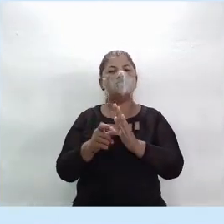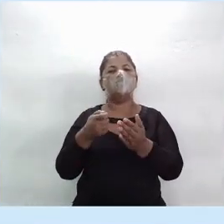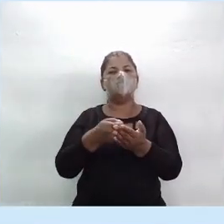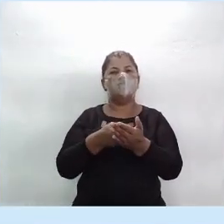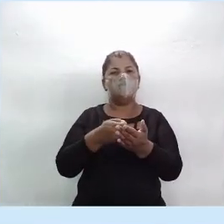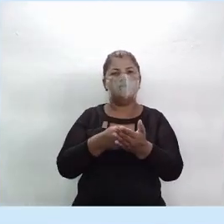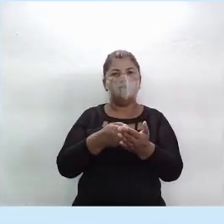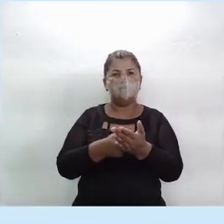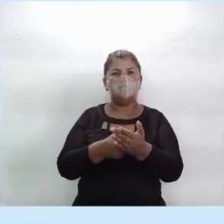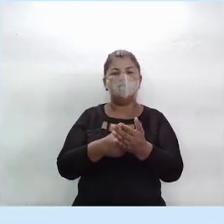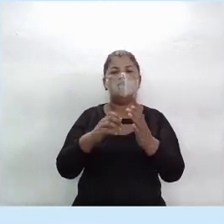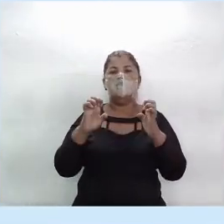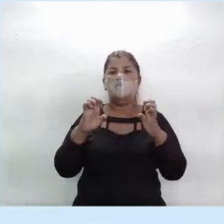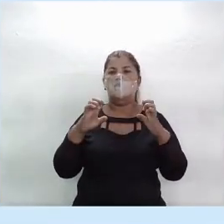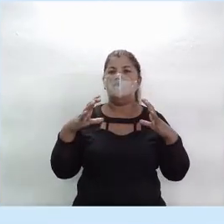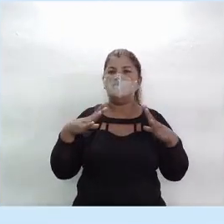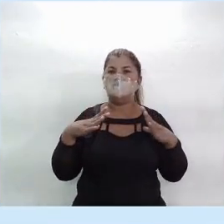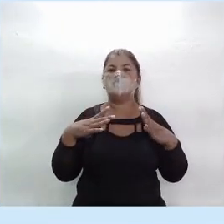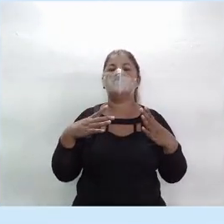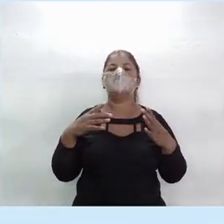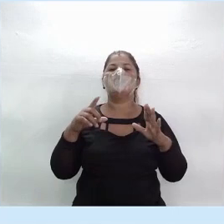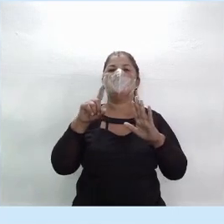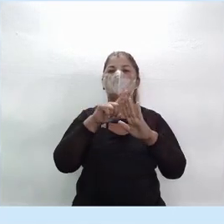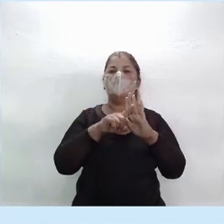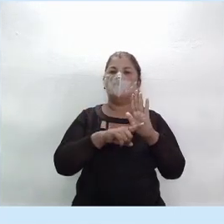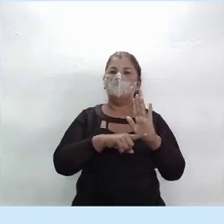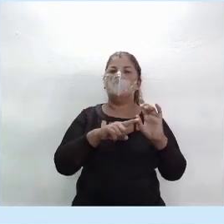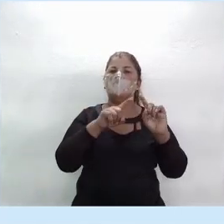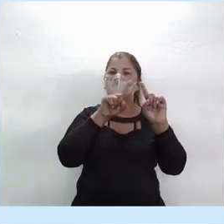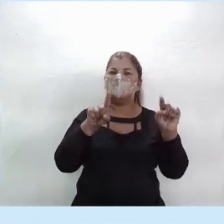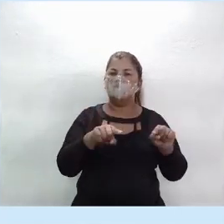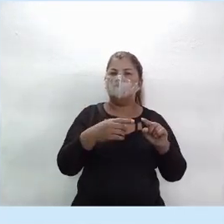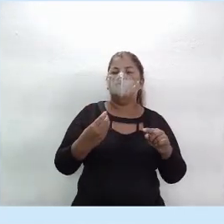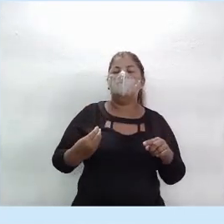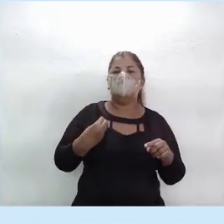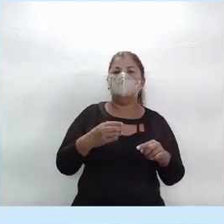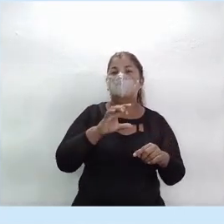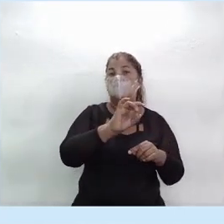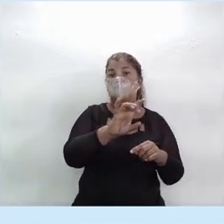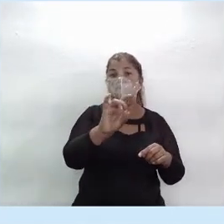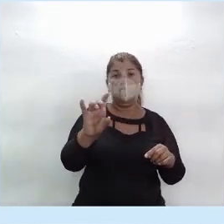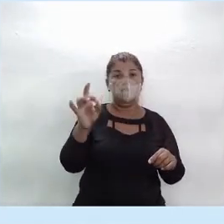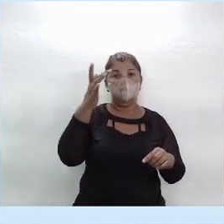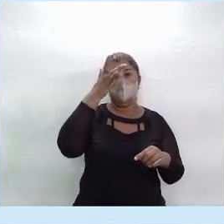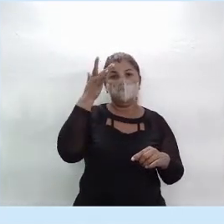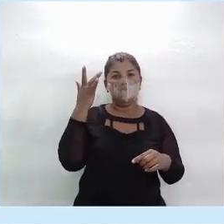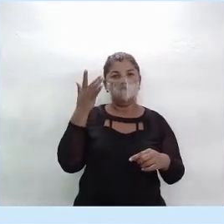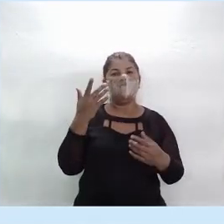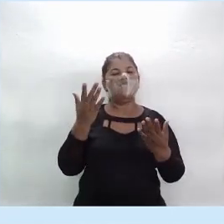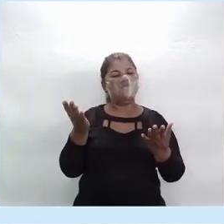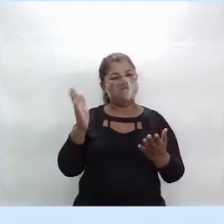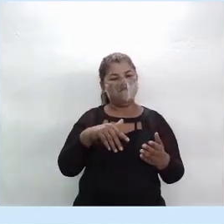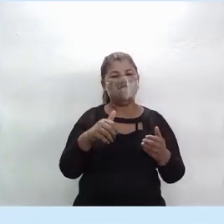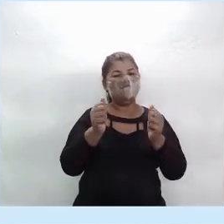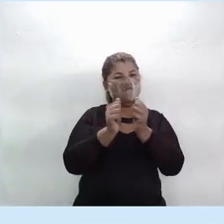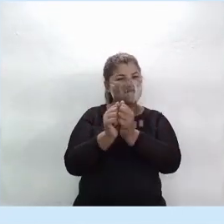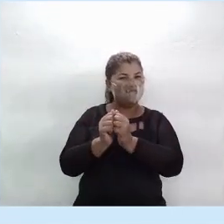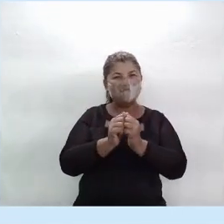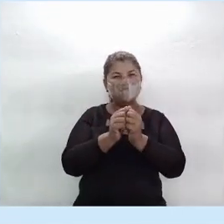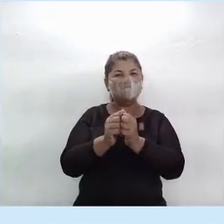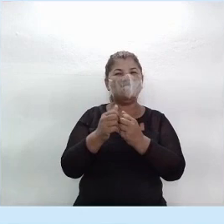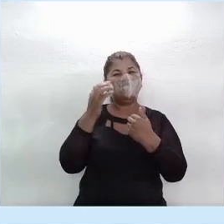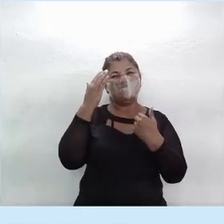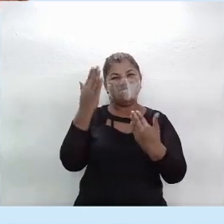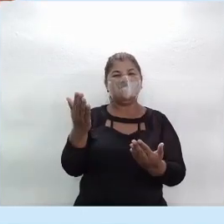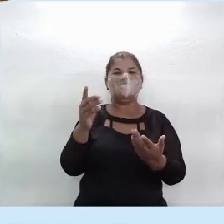os deveres, a ética e os projetos de vida de cada um de nós. Então, fiquem conosco. E antes de mais